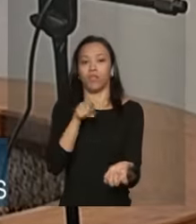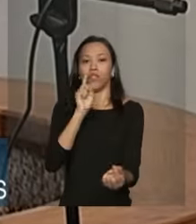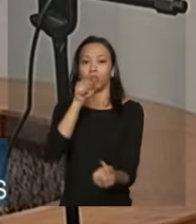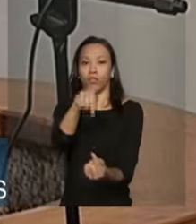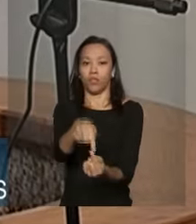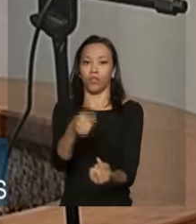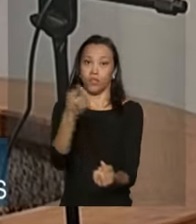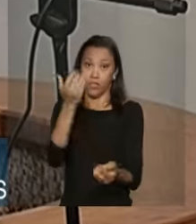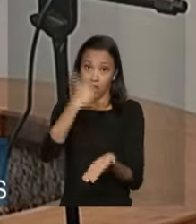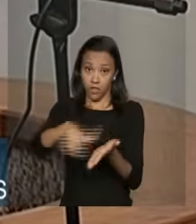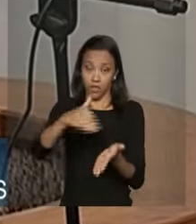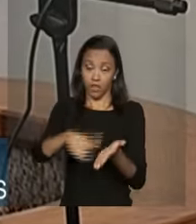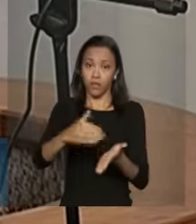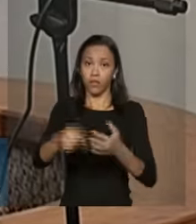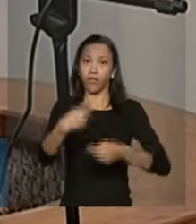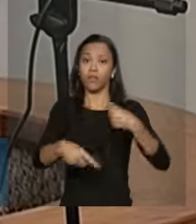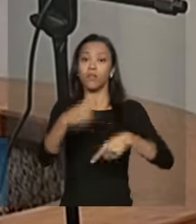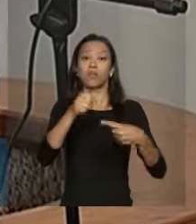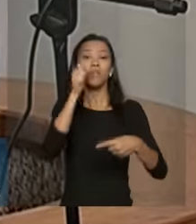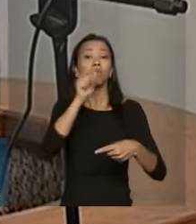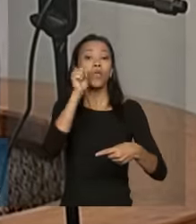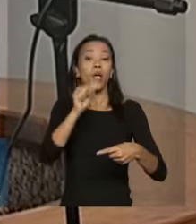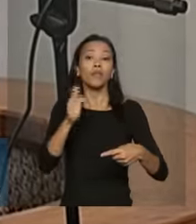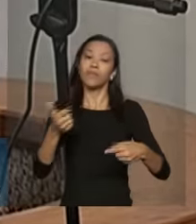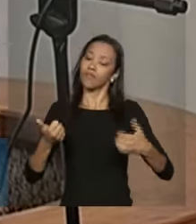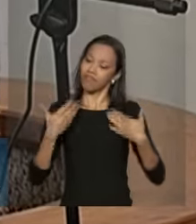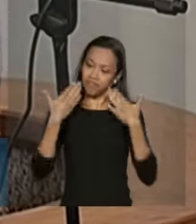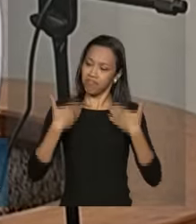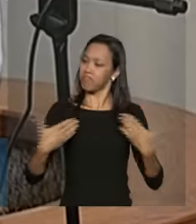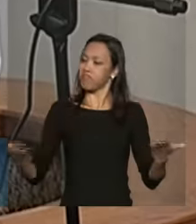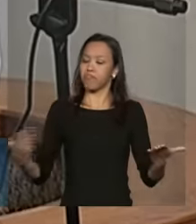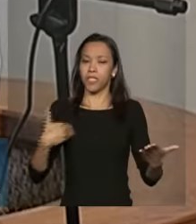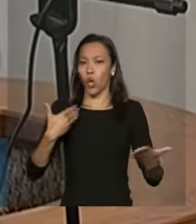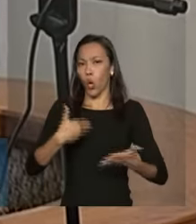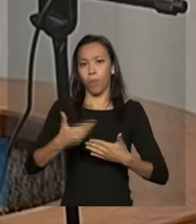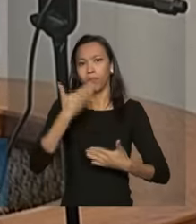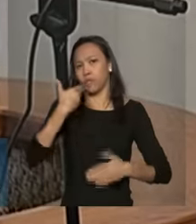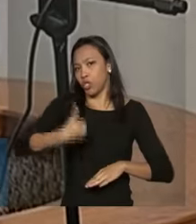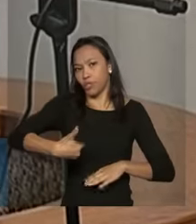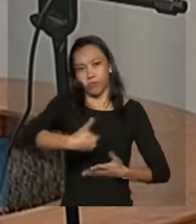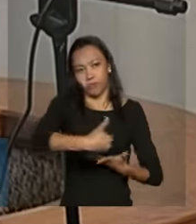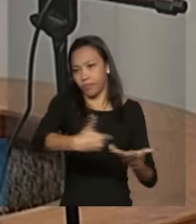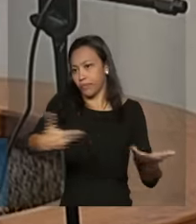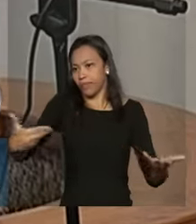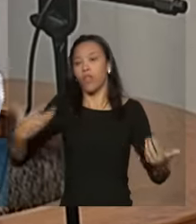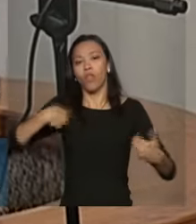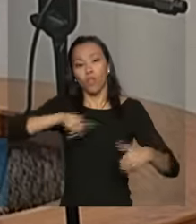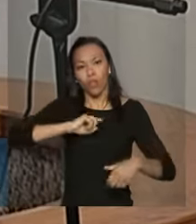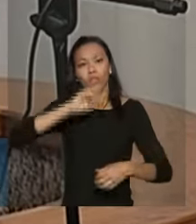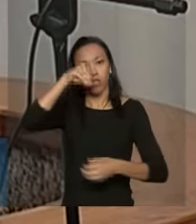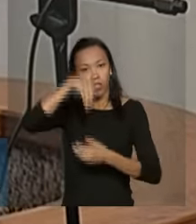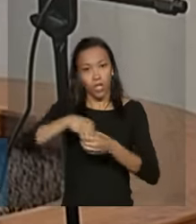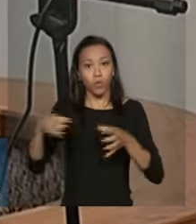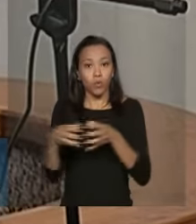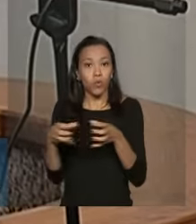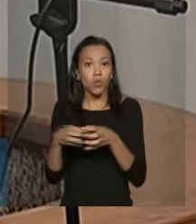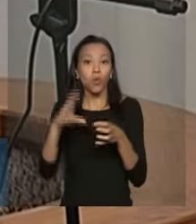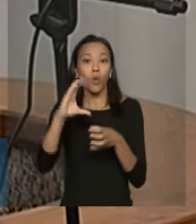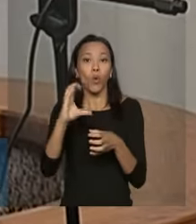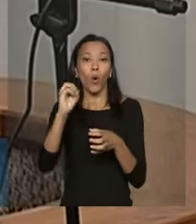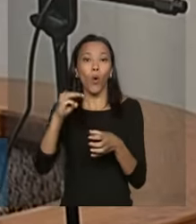que o a secretaria de política para as mulheres se coloca à disposição nós estamos no comitê no conat trp nós somos do comitê